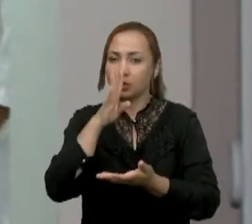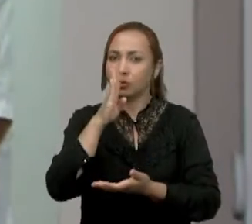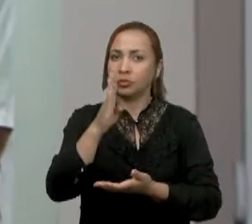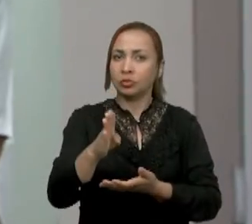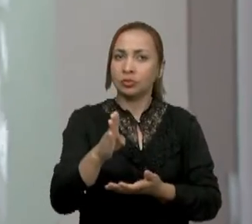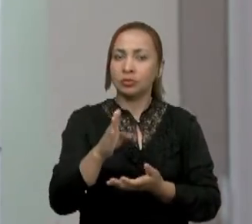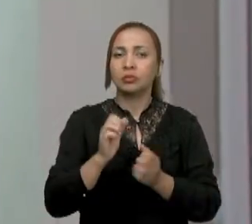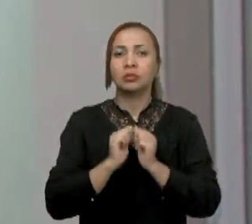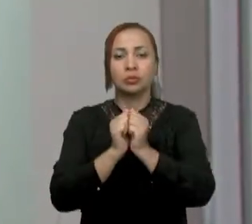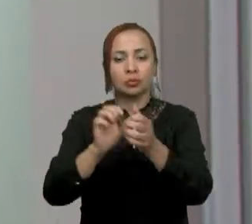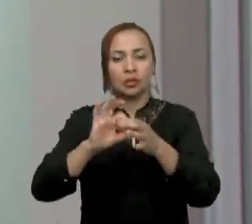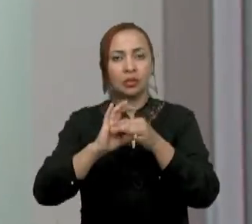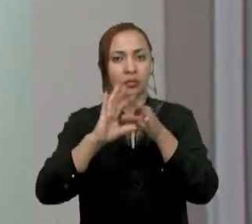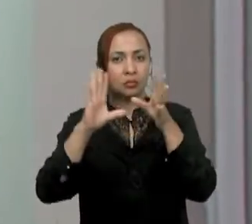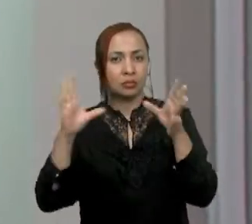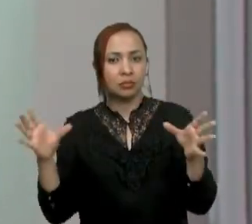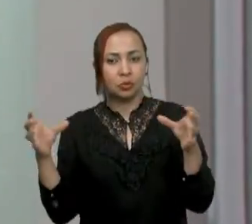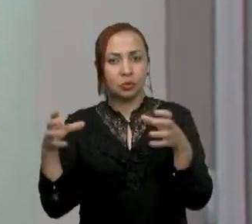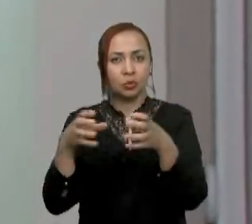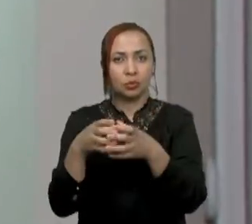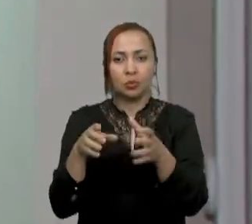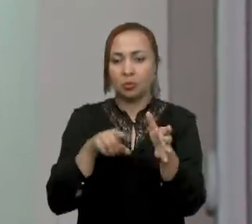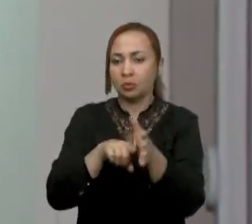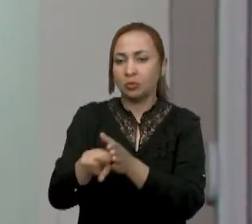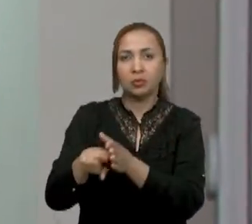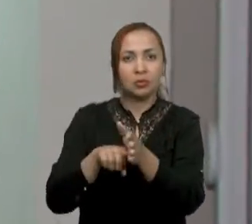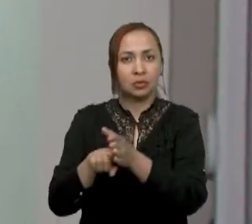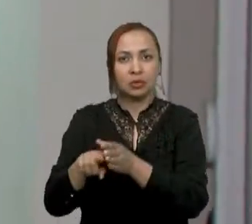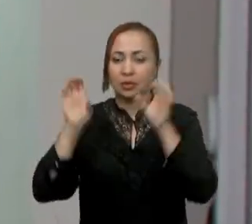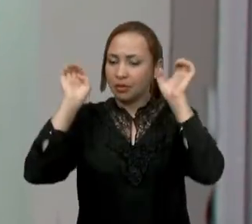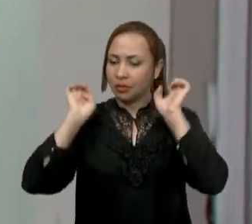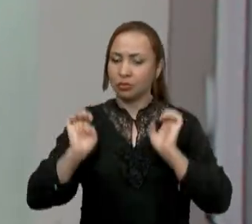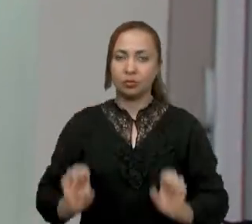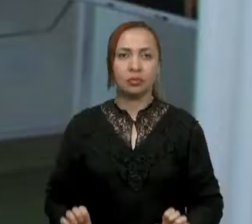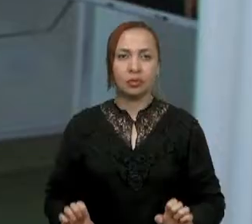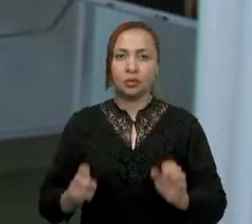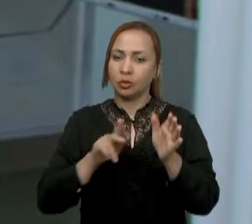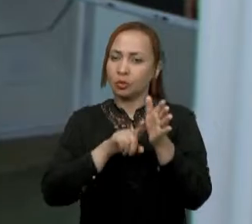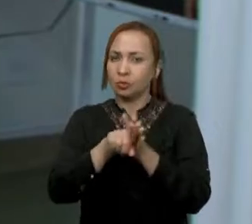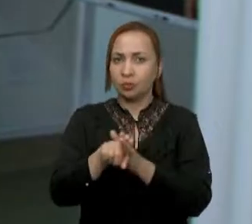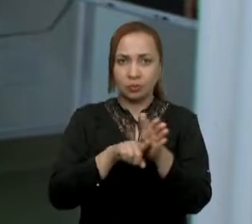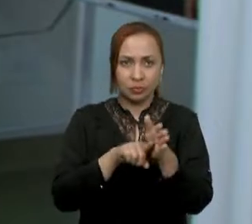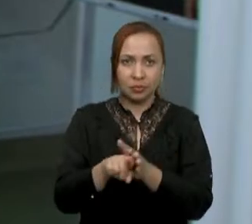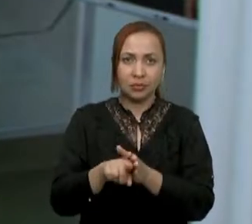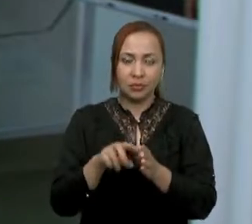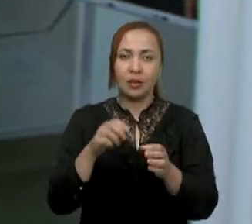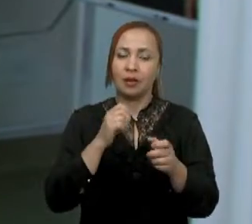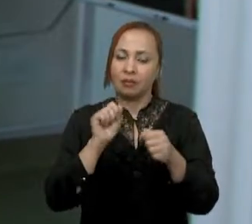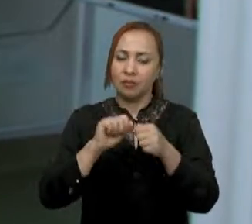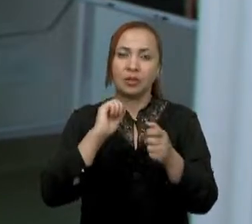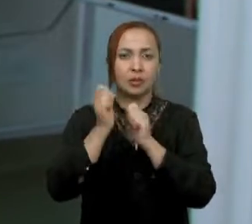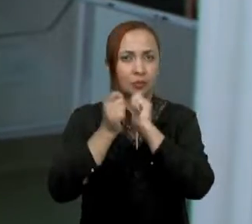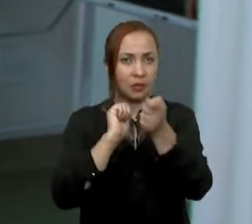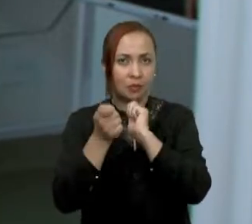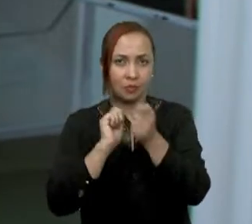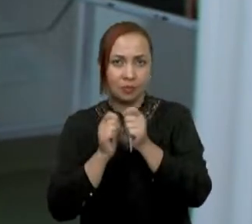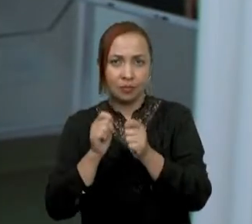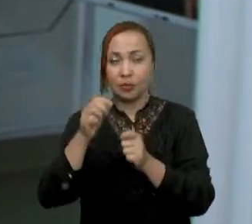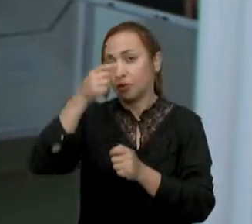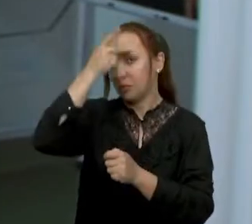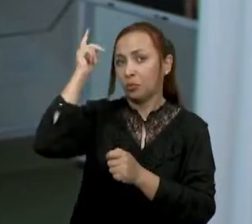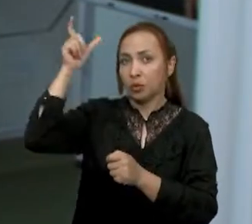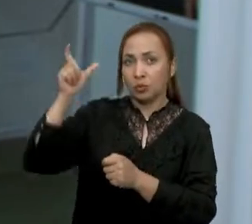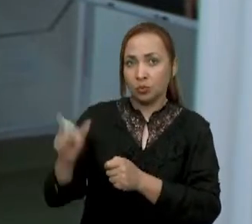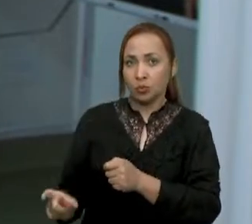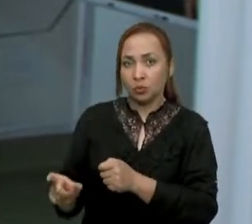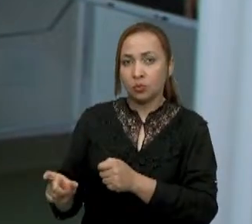né através da liberação do comitê de pesquisa de comitê de ética em pesquisas de pode fazer entrevista Direta